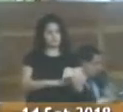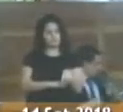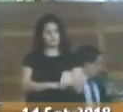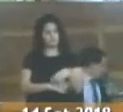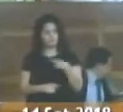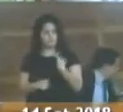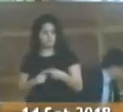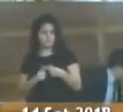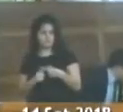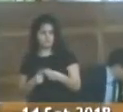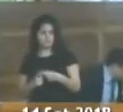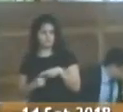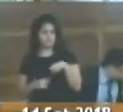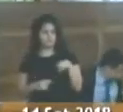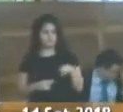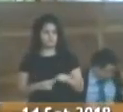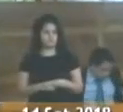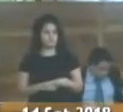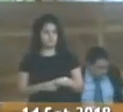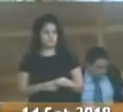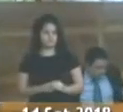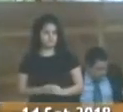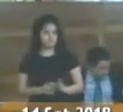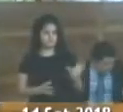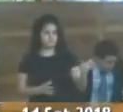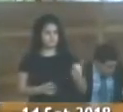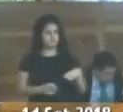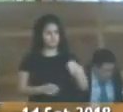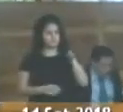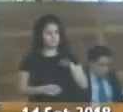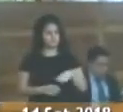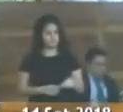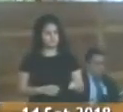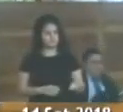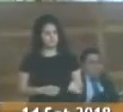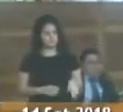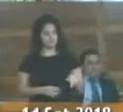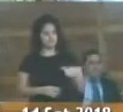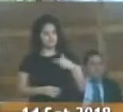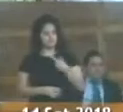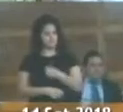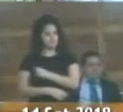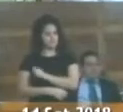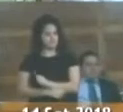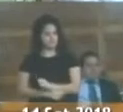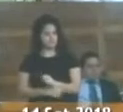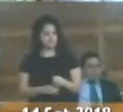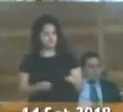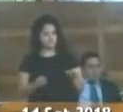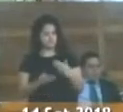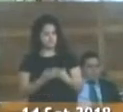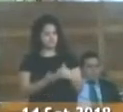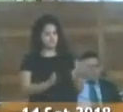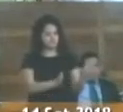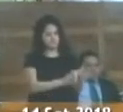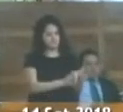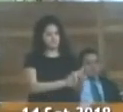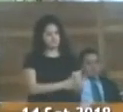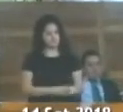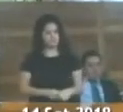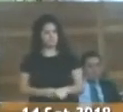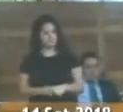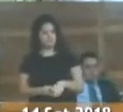porque, normalmente, eles mandavam os alunos do antigo segundo grau para a escola mais próxima. E os alunos do fundamental, de